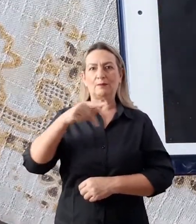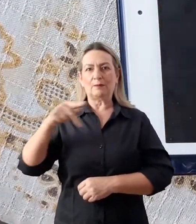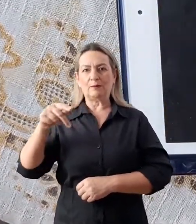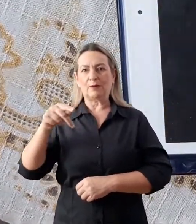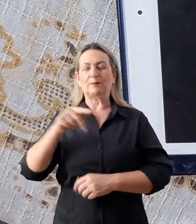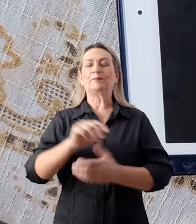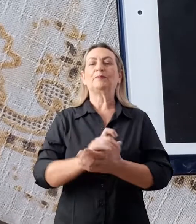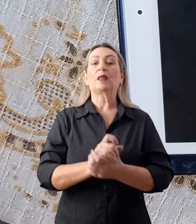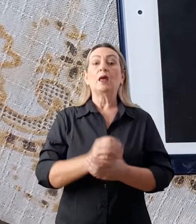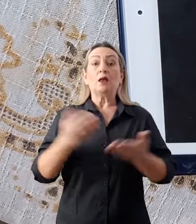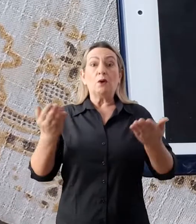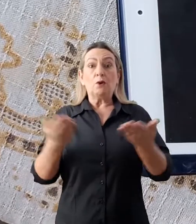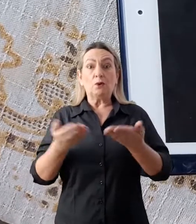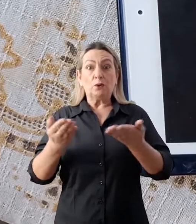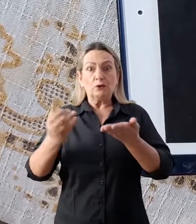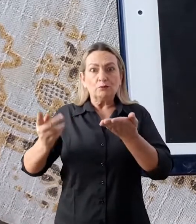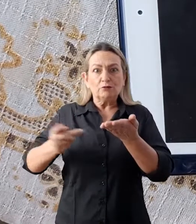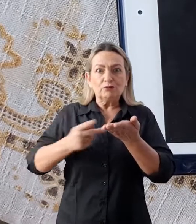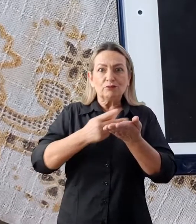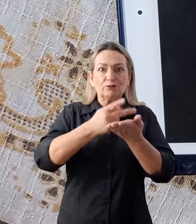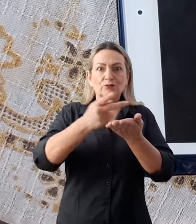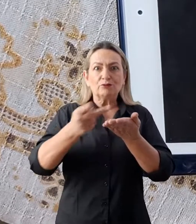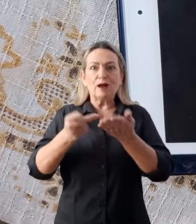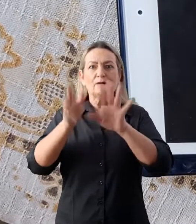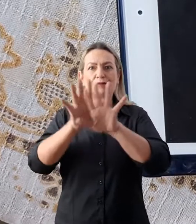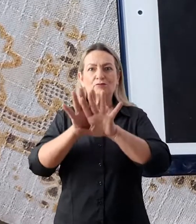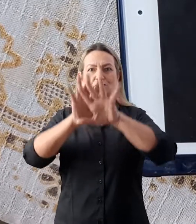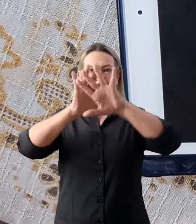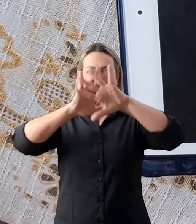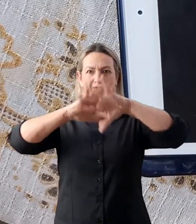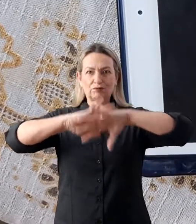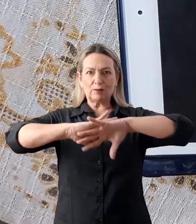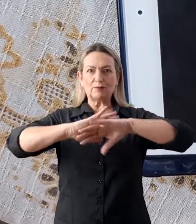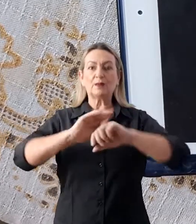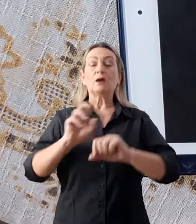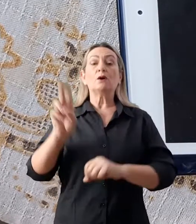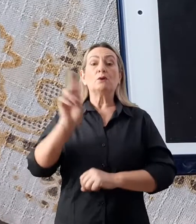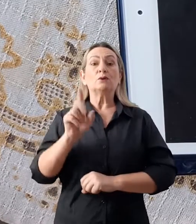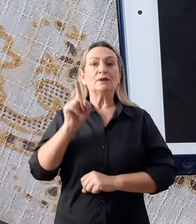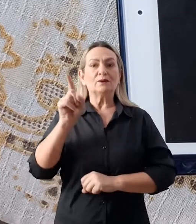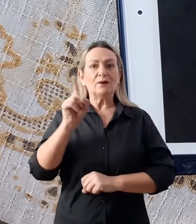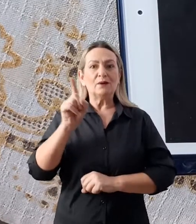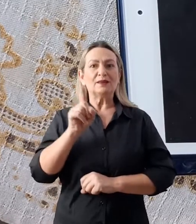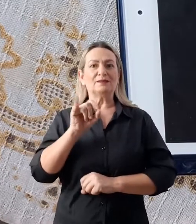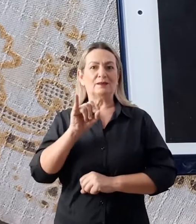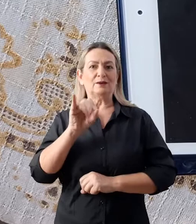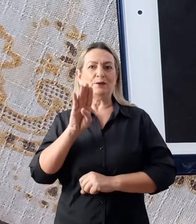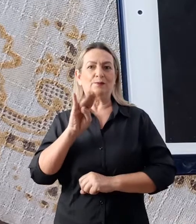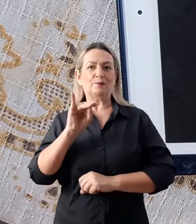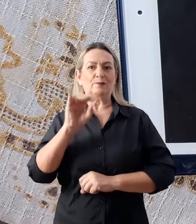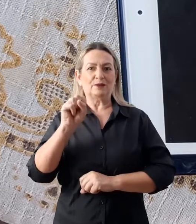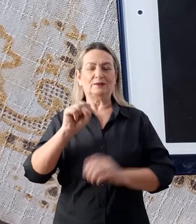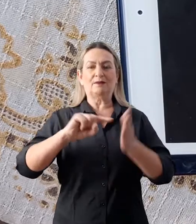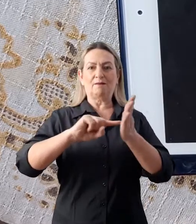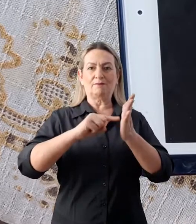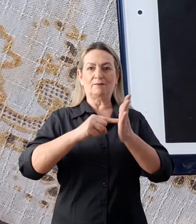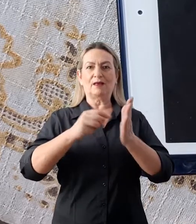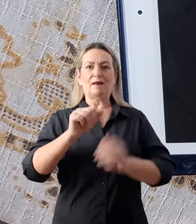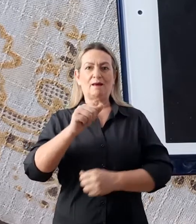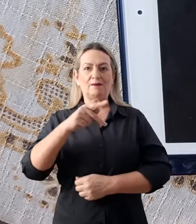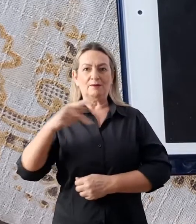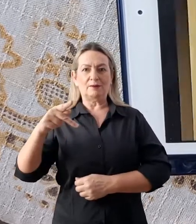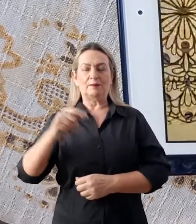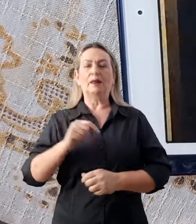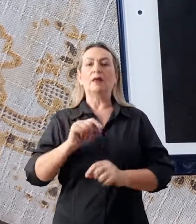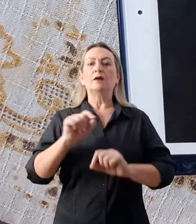Então hoje nós vamos fazer uma mandala, né, do início ao fim, utilizando esse programa, e eu vou falando, dando algumas dicas de como que